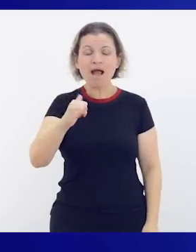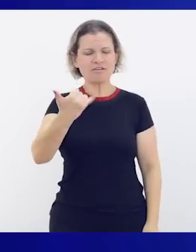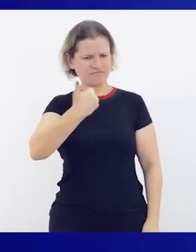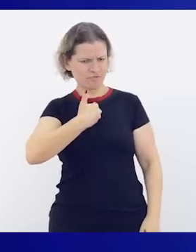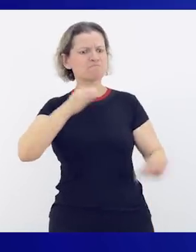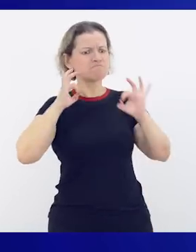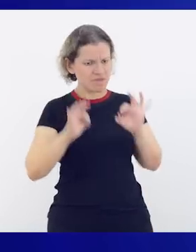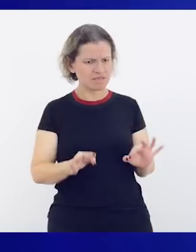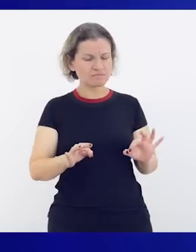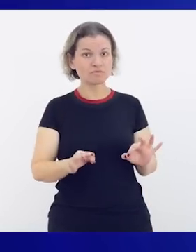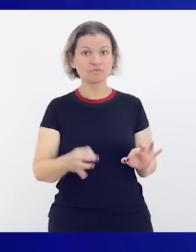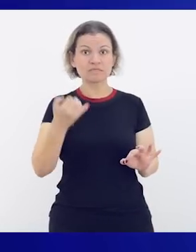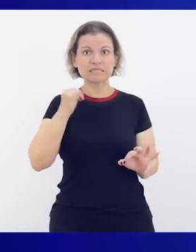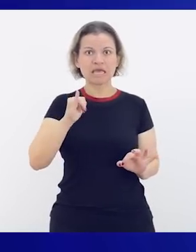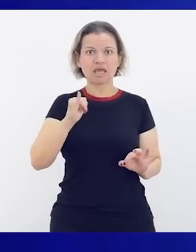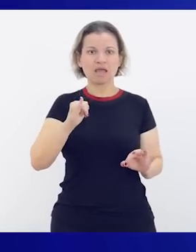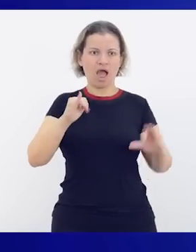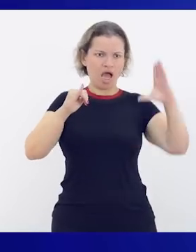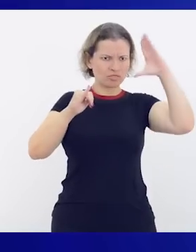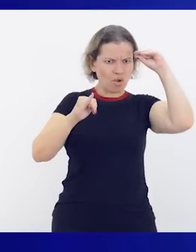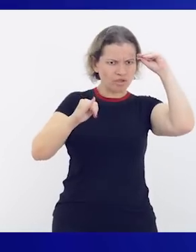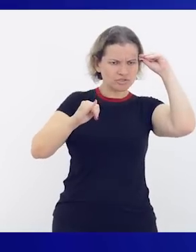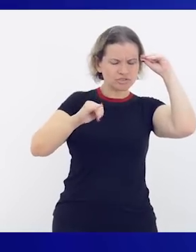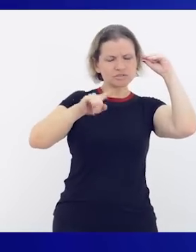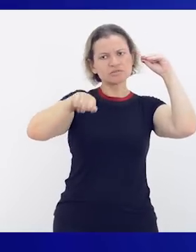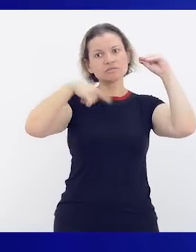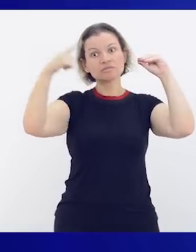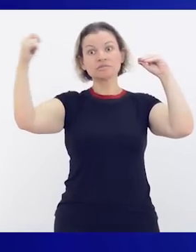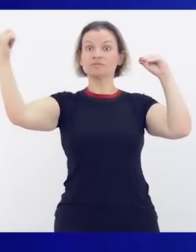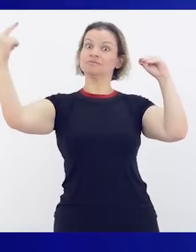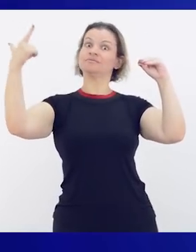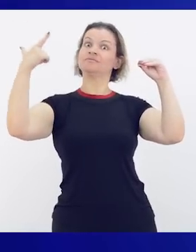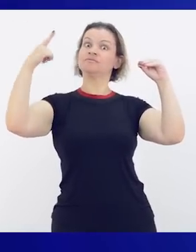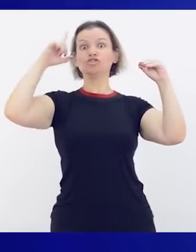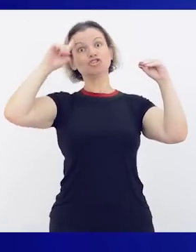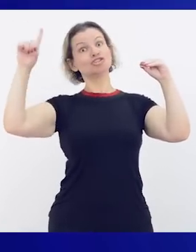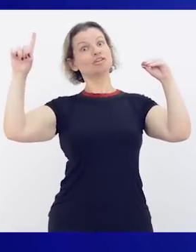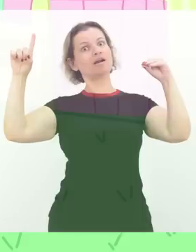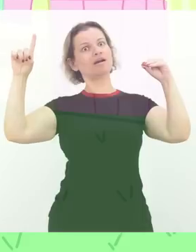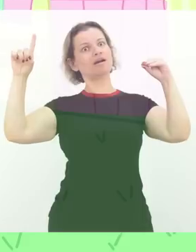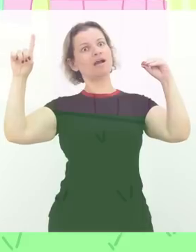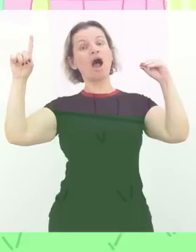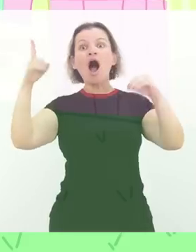O papai falou mesmo que quando de um lado é noite, do outro é dia!